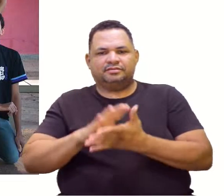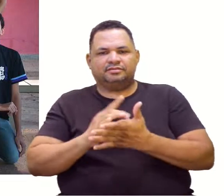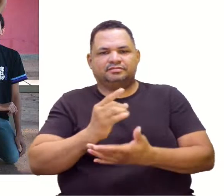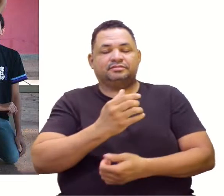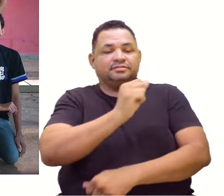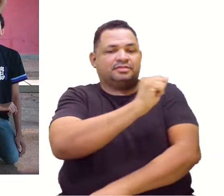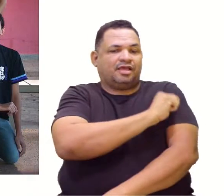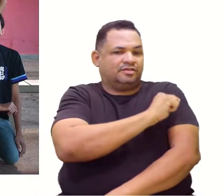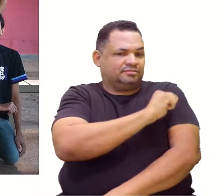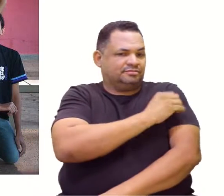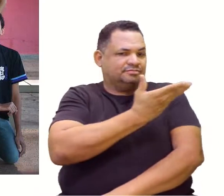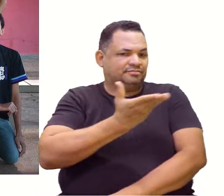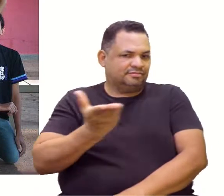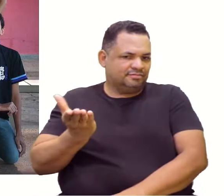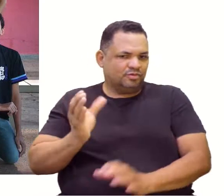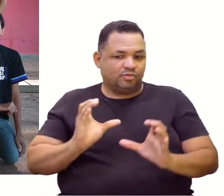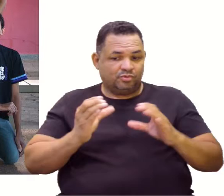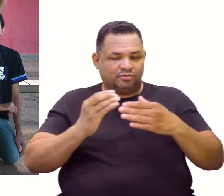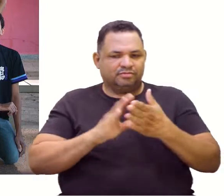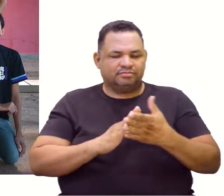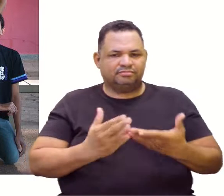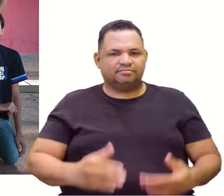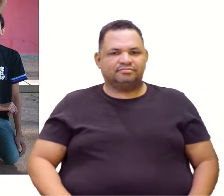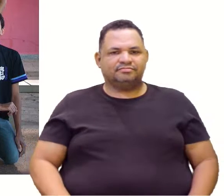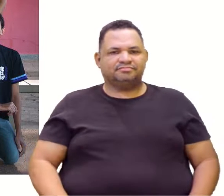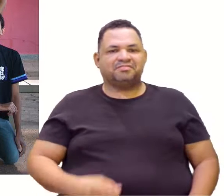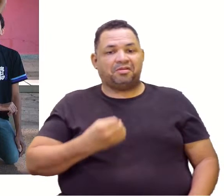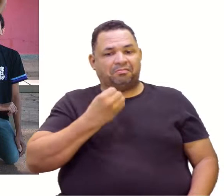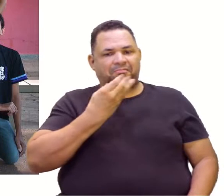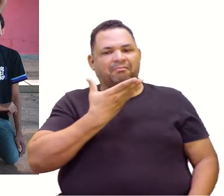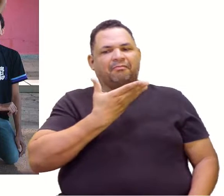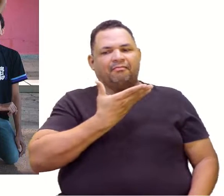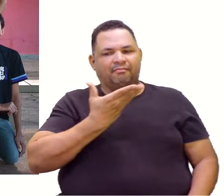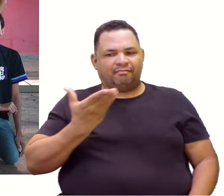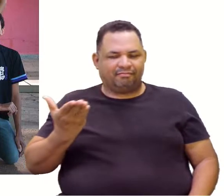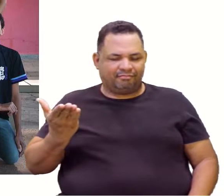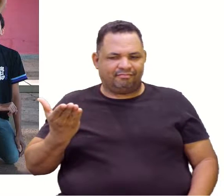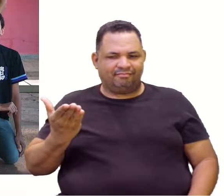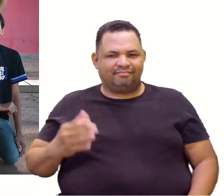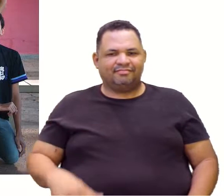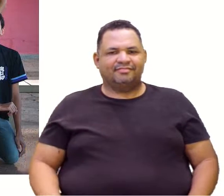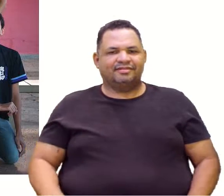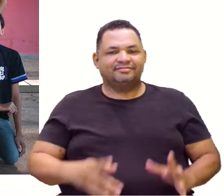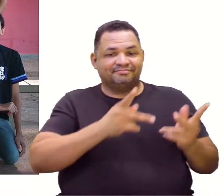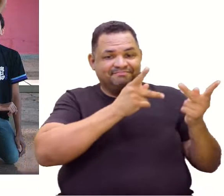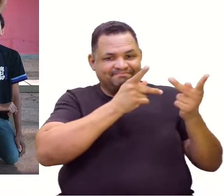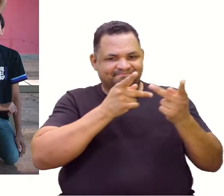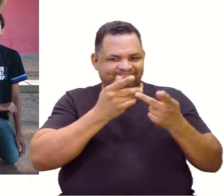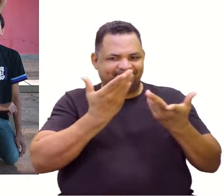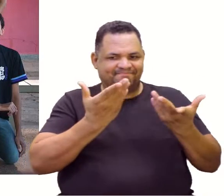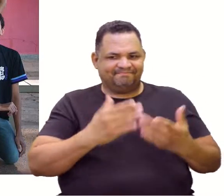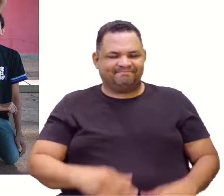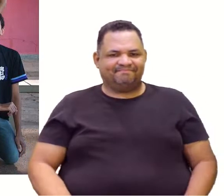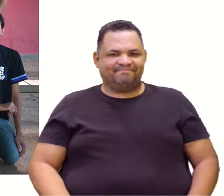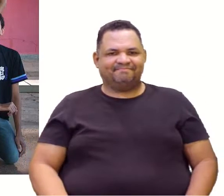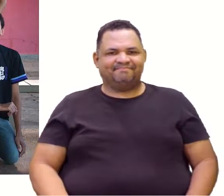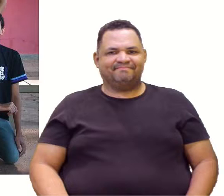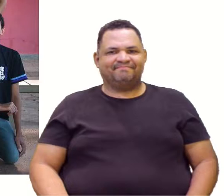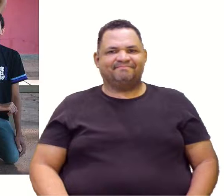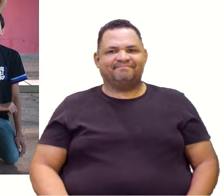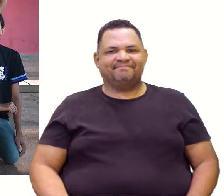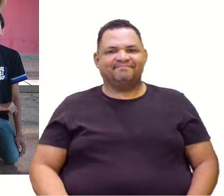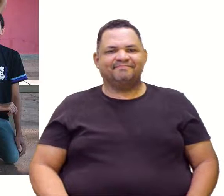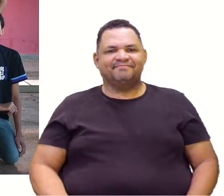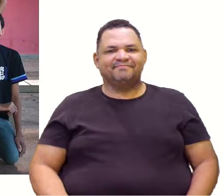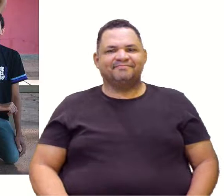nossos meninos. Olha aí, turma grande, professor Maurício. Essa aí turma é sim, boa. ó, turma boa da gente visitar, ó.